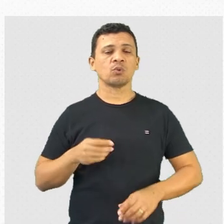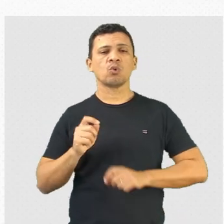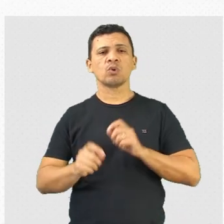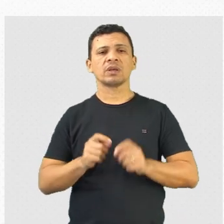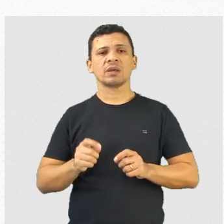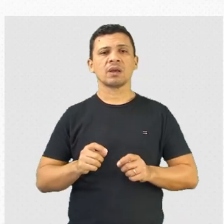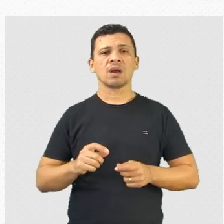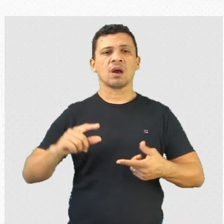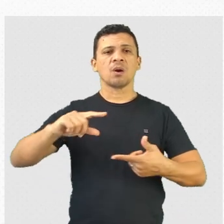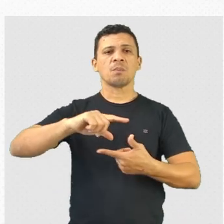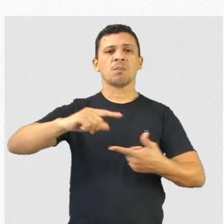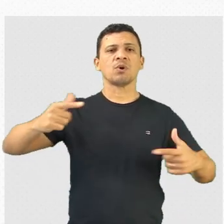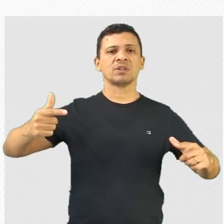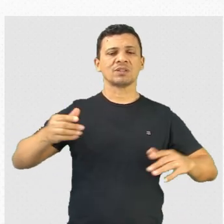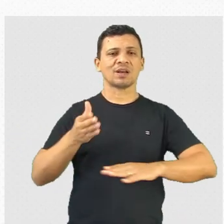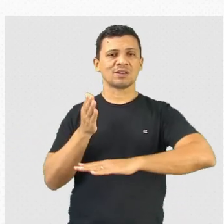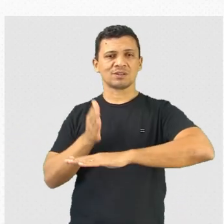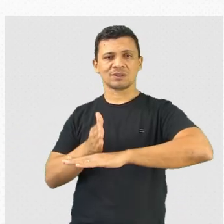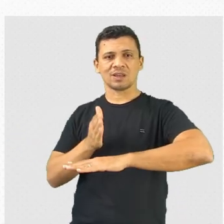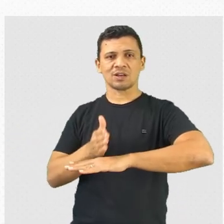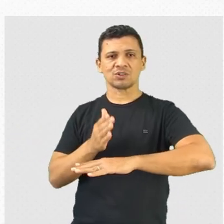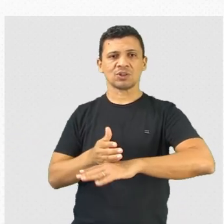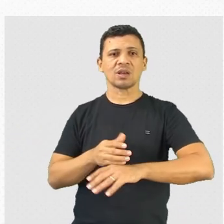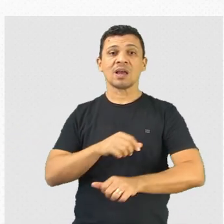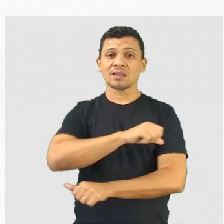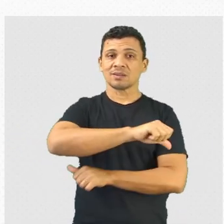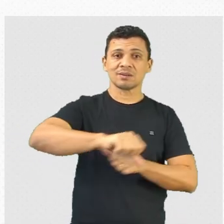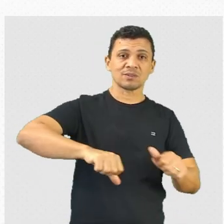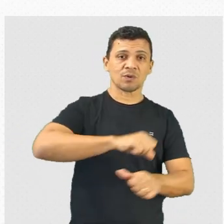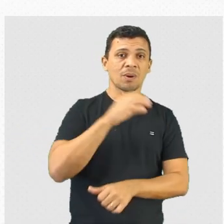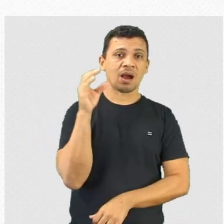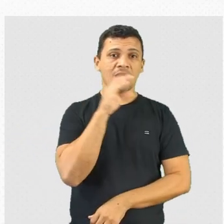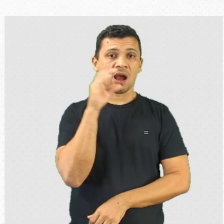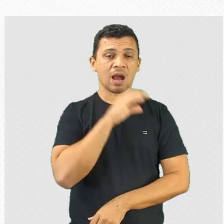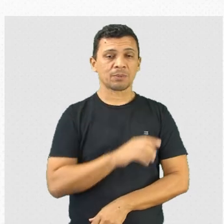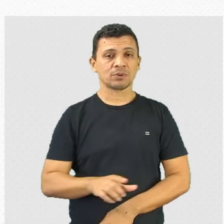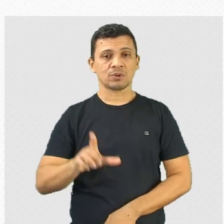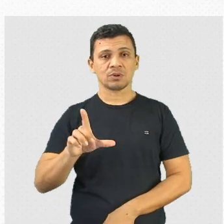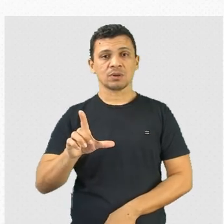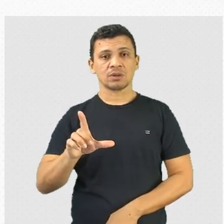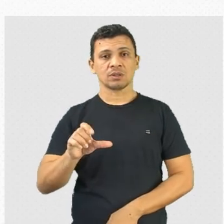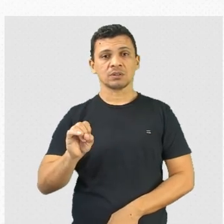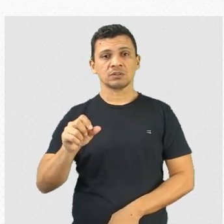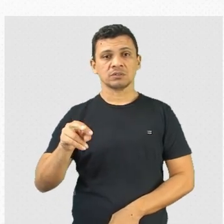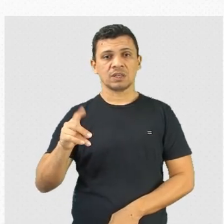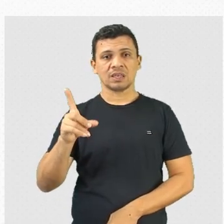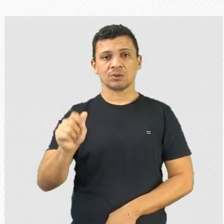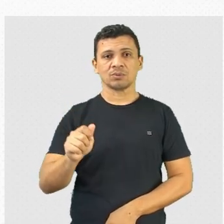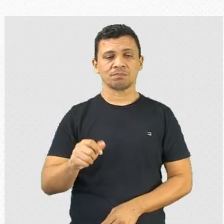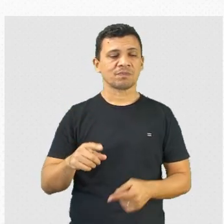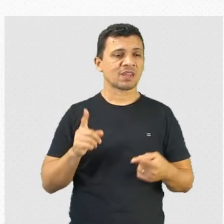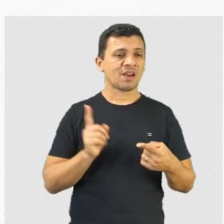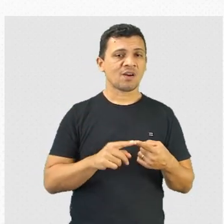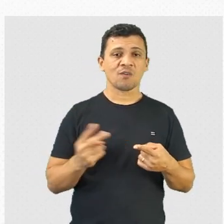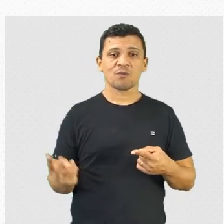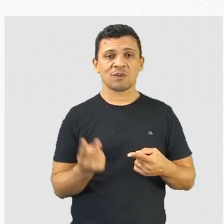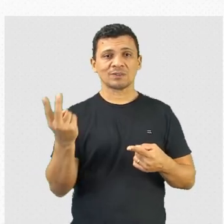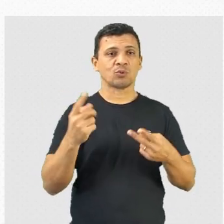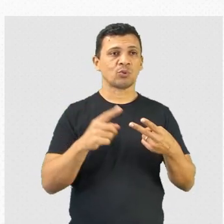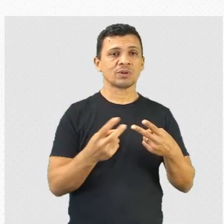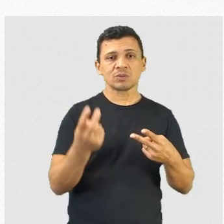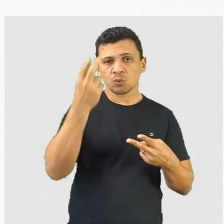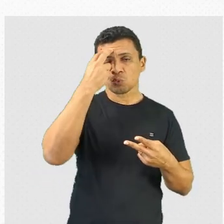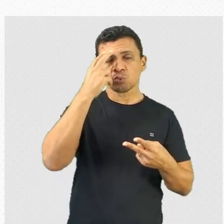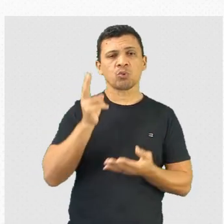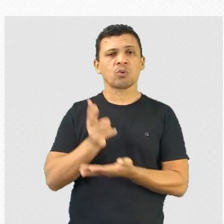aqui eu acho que a maior parte de vocês já conhece, já ouviram falar, onde valores, culturas estão em constante mudança e